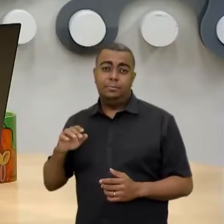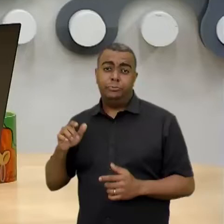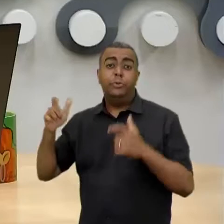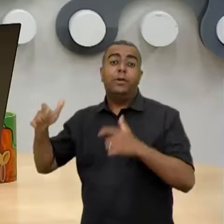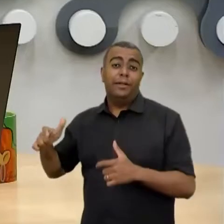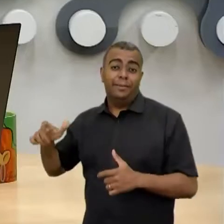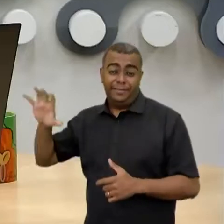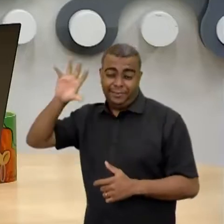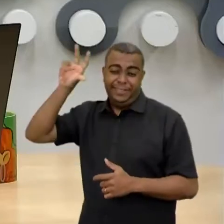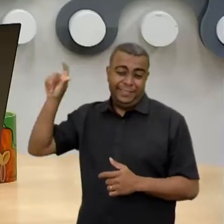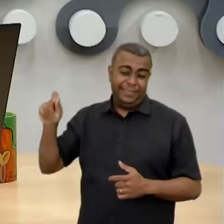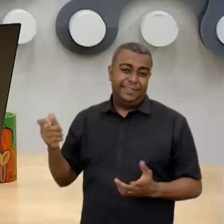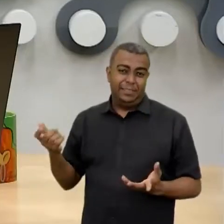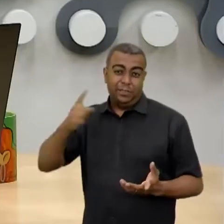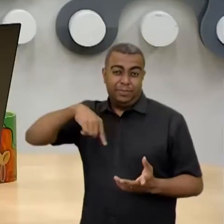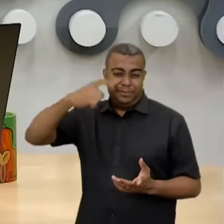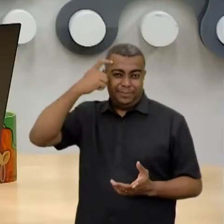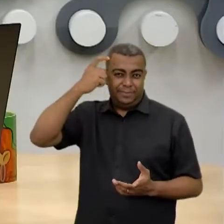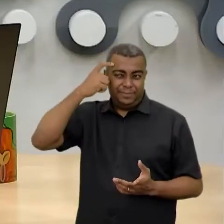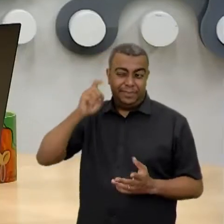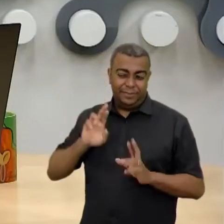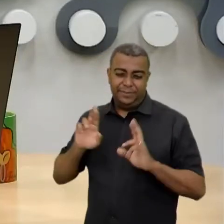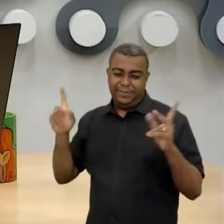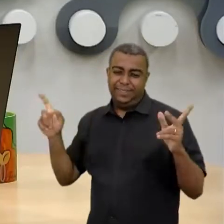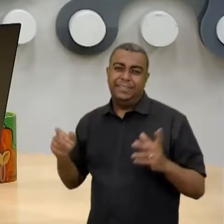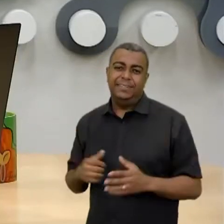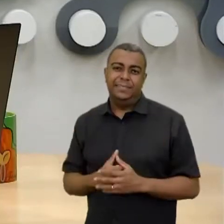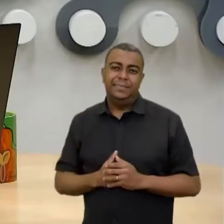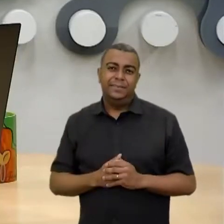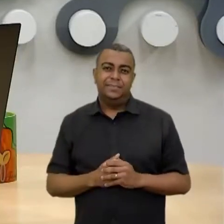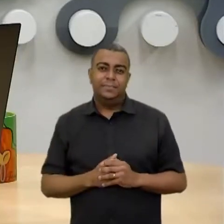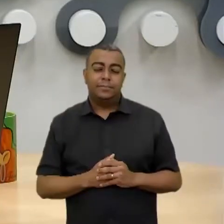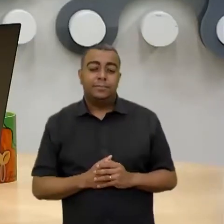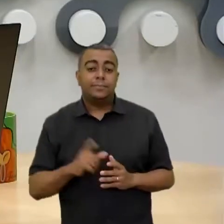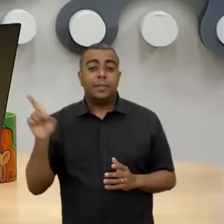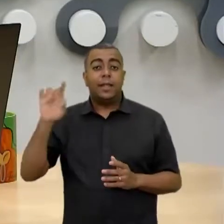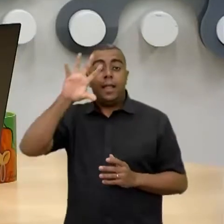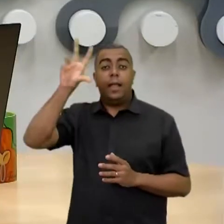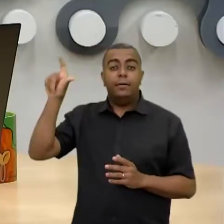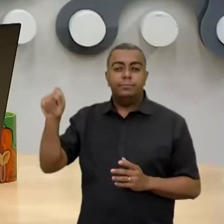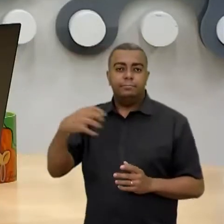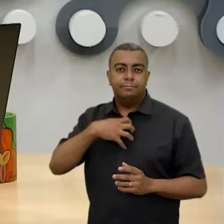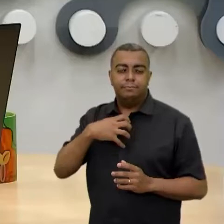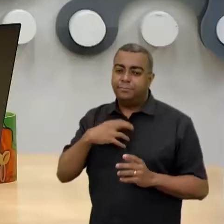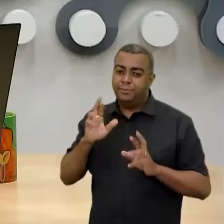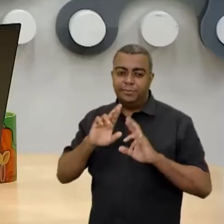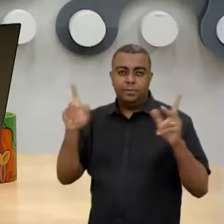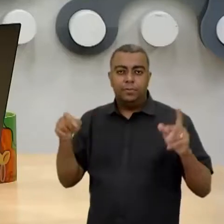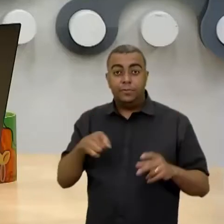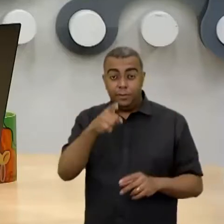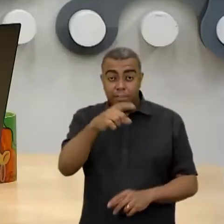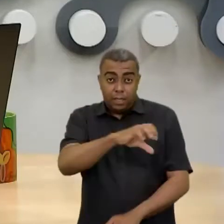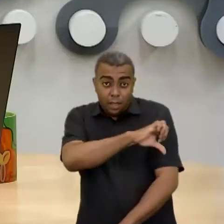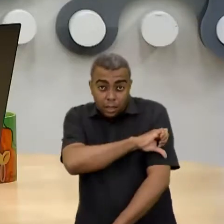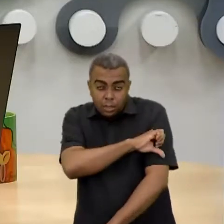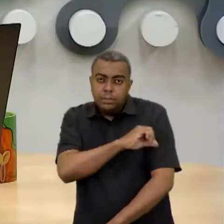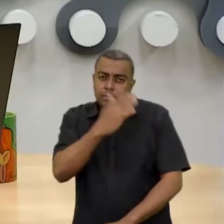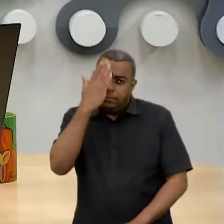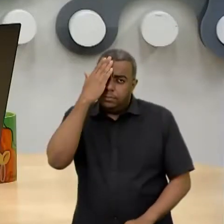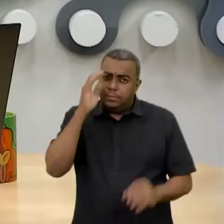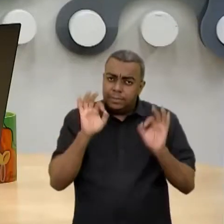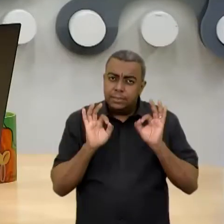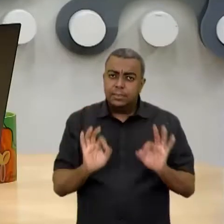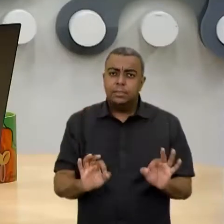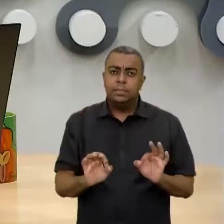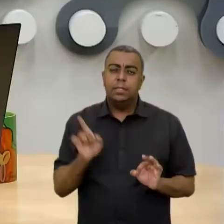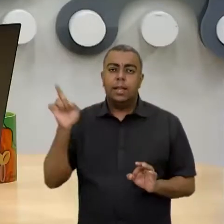formas. E eu até trouxe, né, já mostro para vocês, um outro olhar sobre a África, porque o nono ano, eu tenho certeza que vocês já sabem que